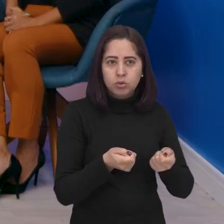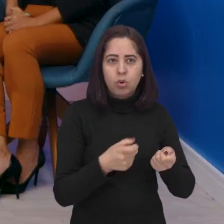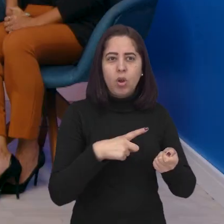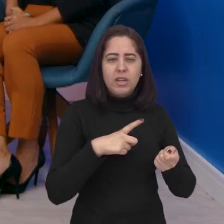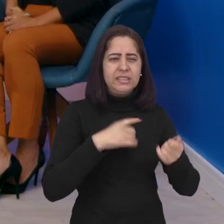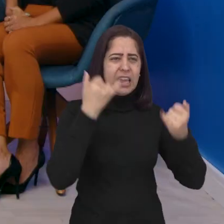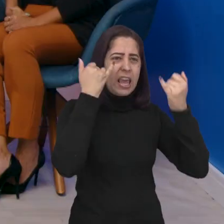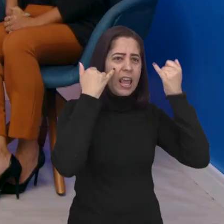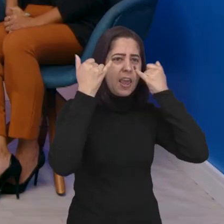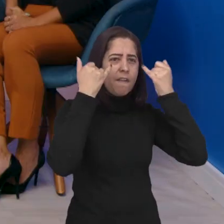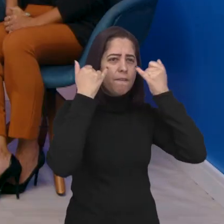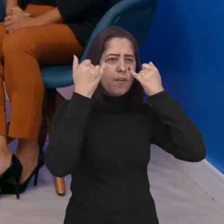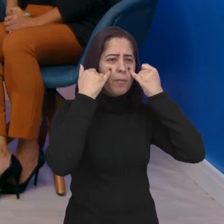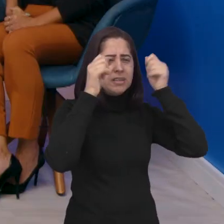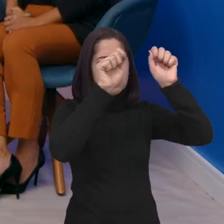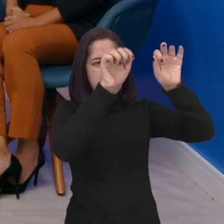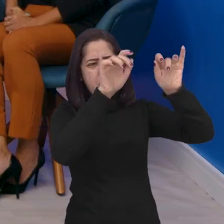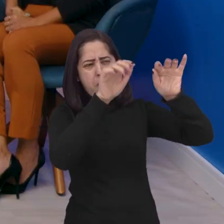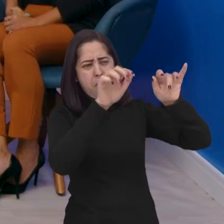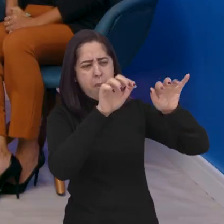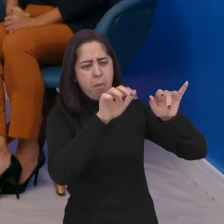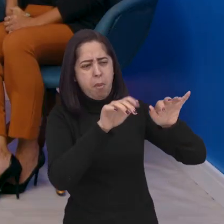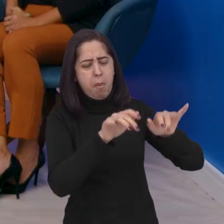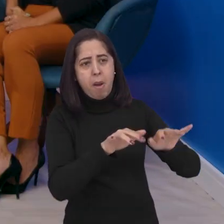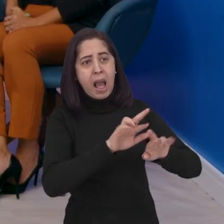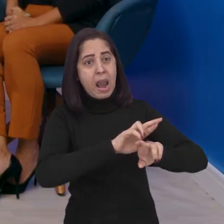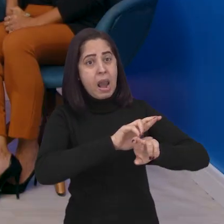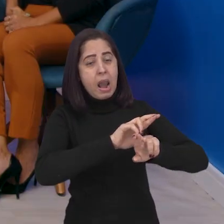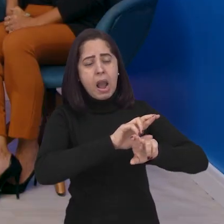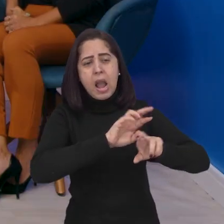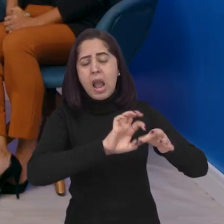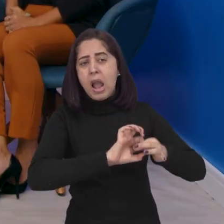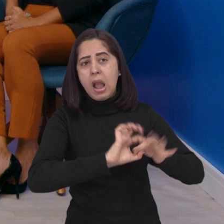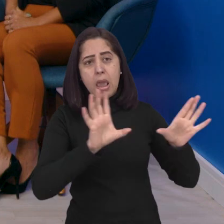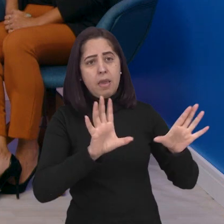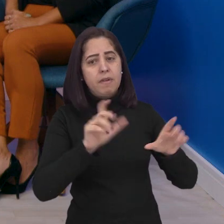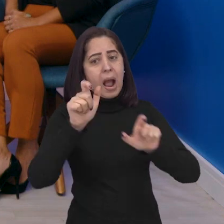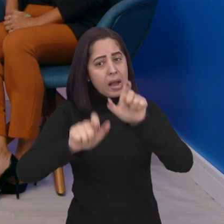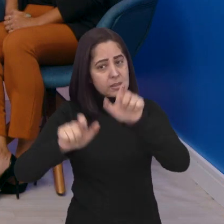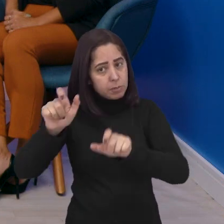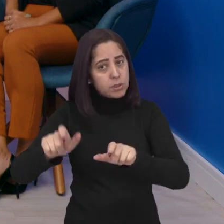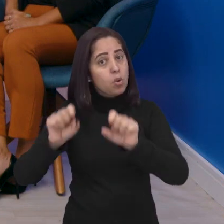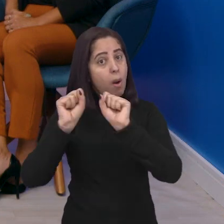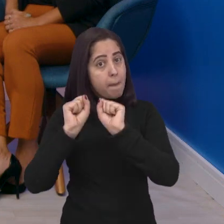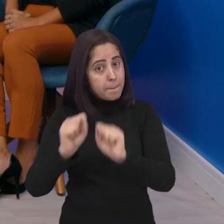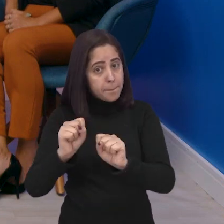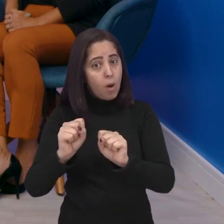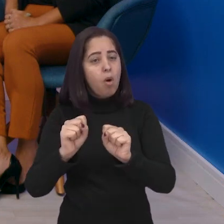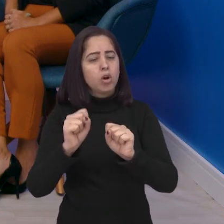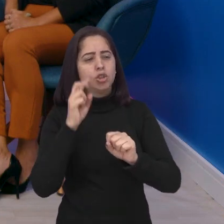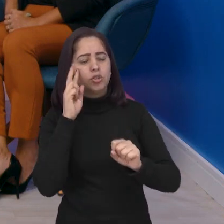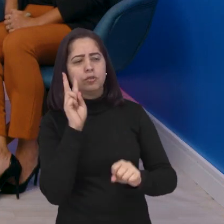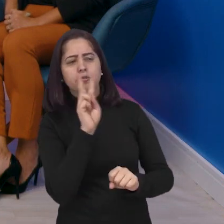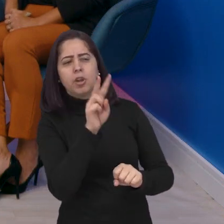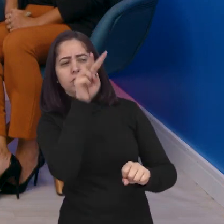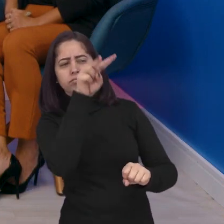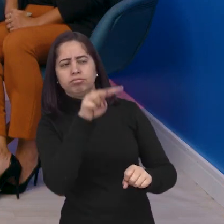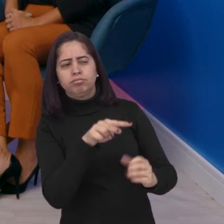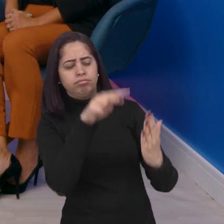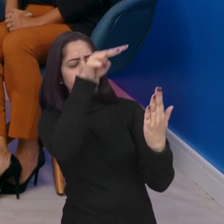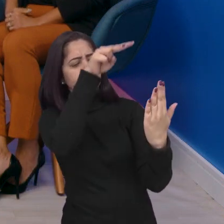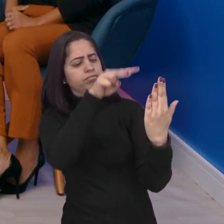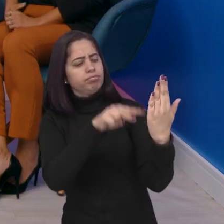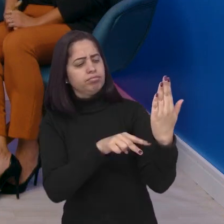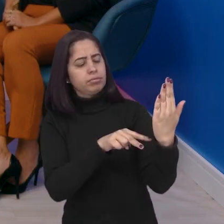muitas informações disponíveis, públicas, que as pessoas podem sim exercer esse papel de fiscalização, porque o